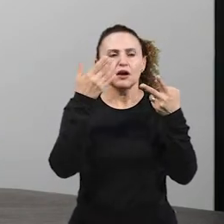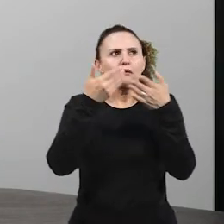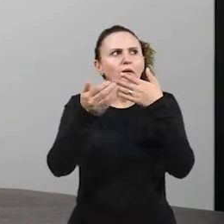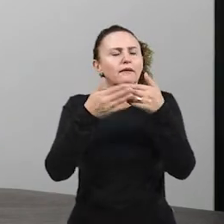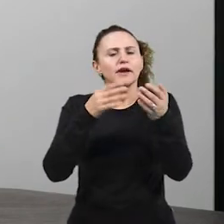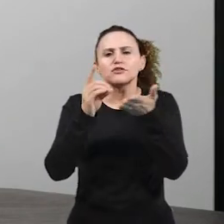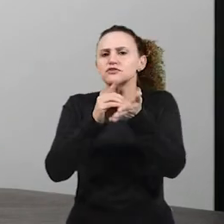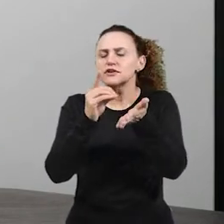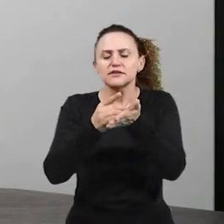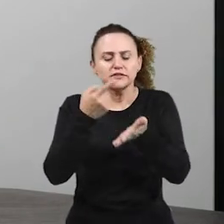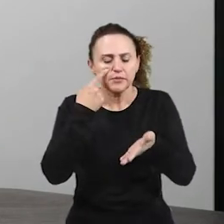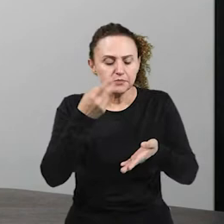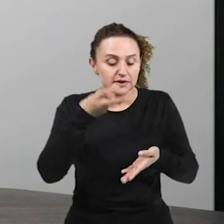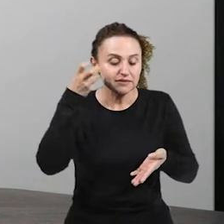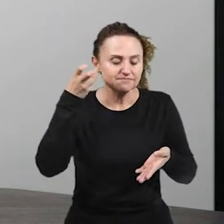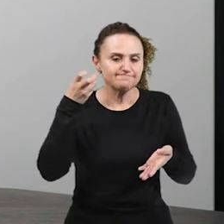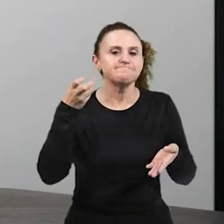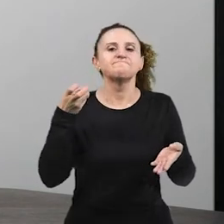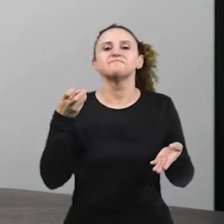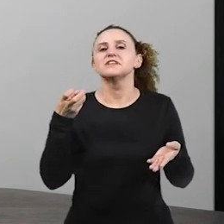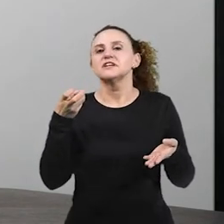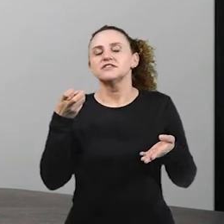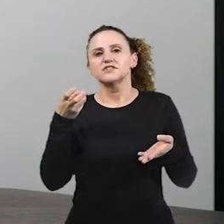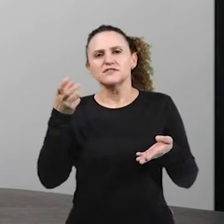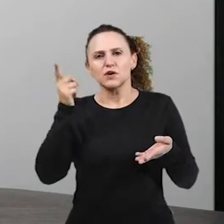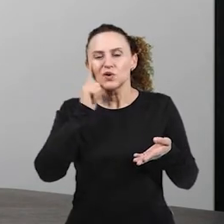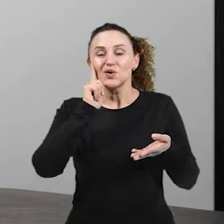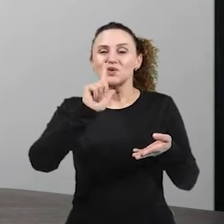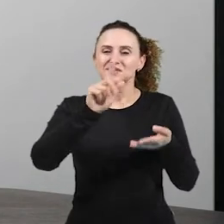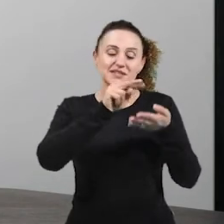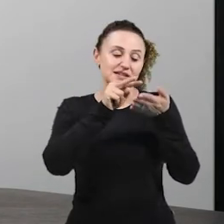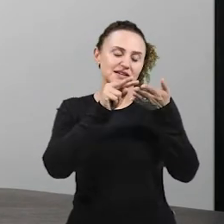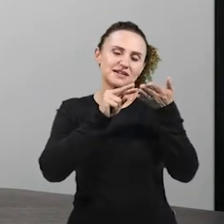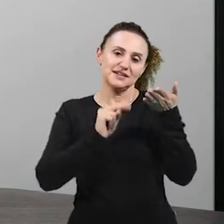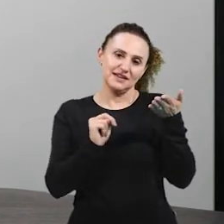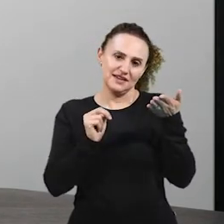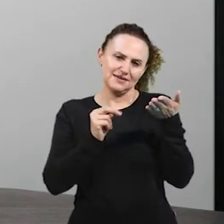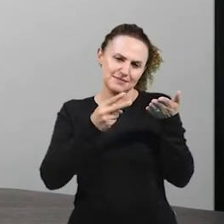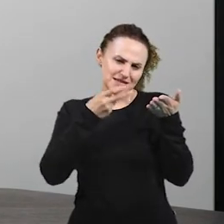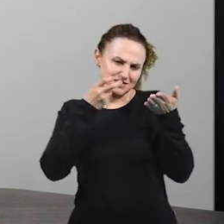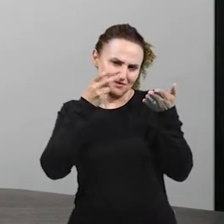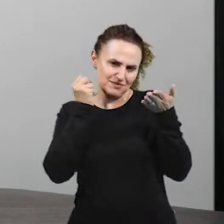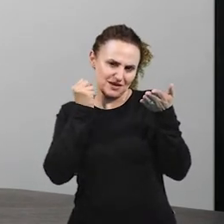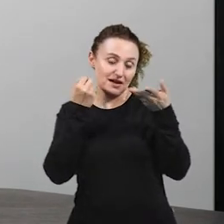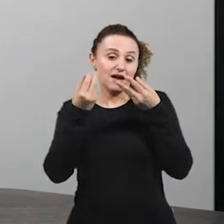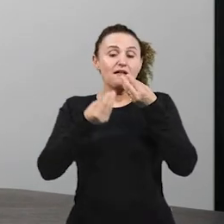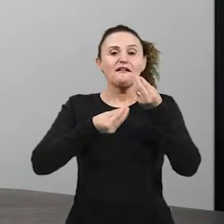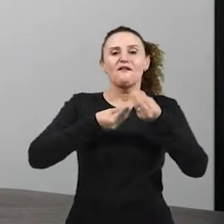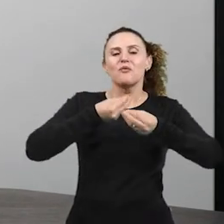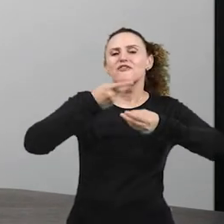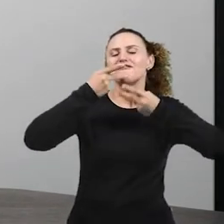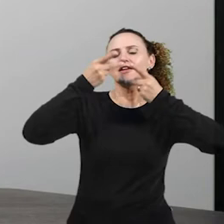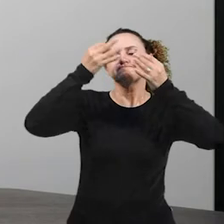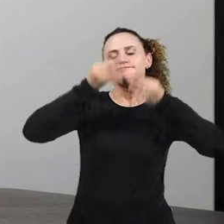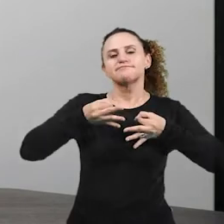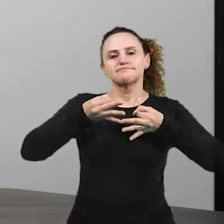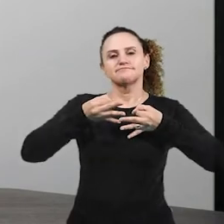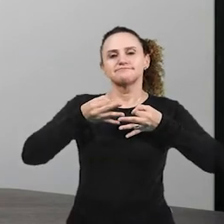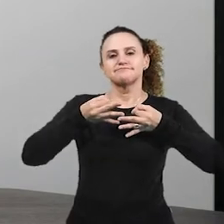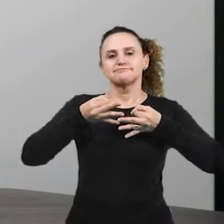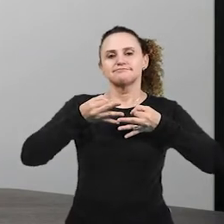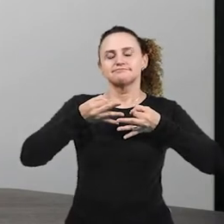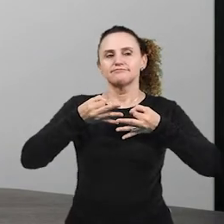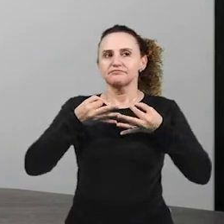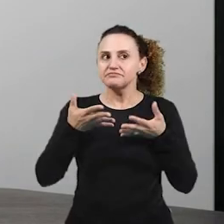de qualquer língua você vai conseguir ler e saber como que é a pronúncia da naquela língua daquelas palavras